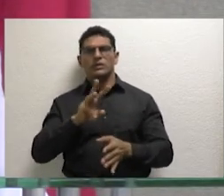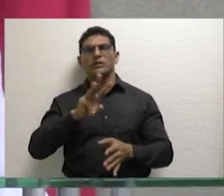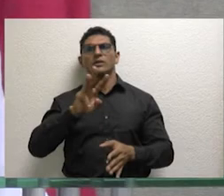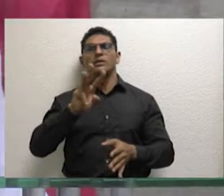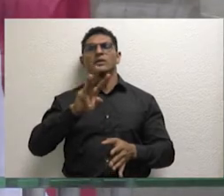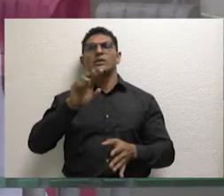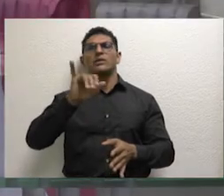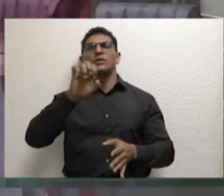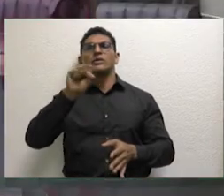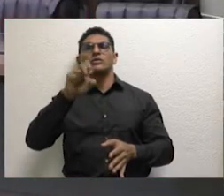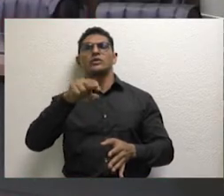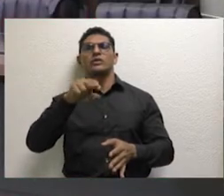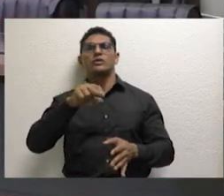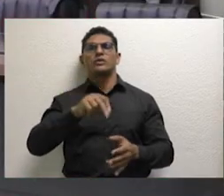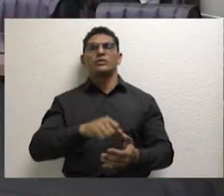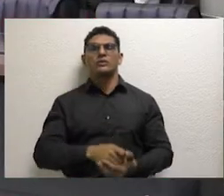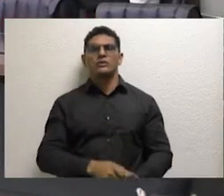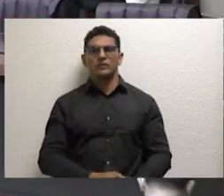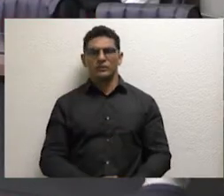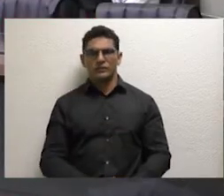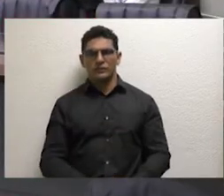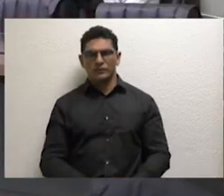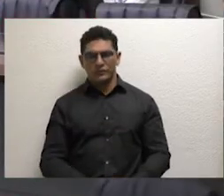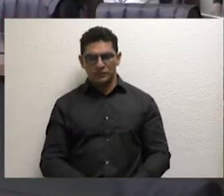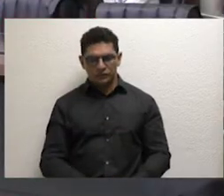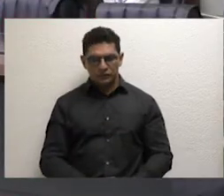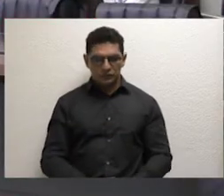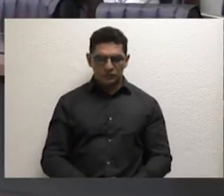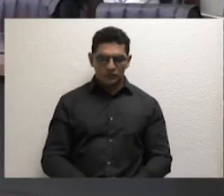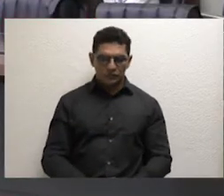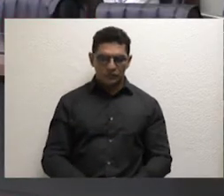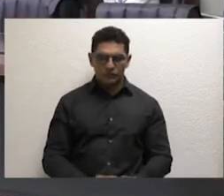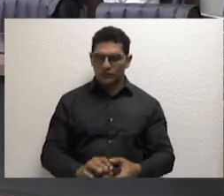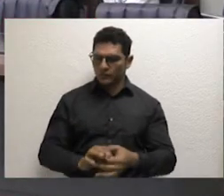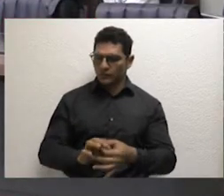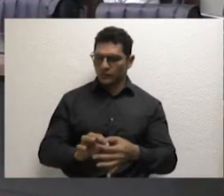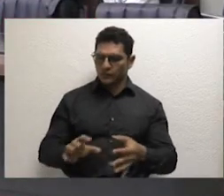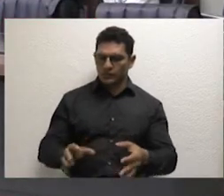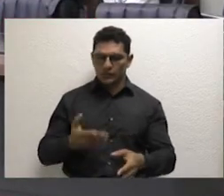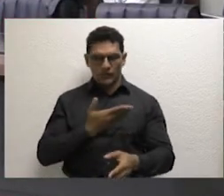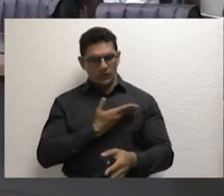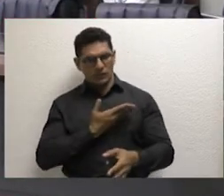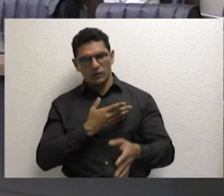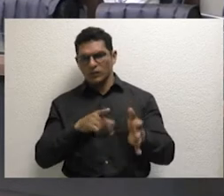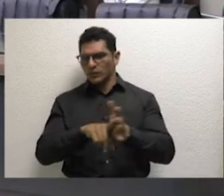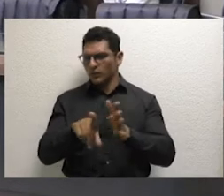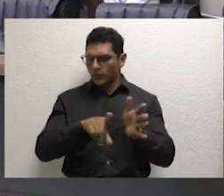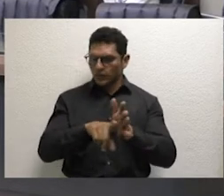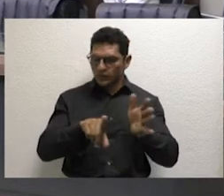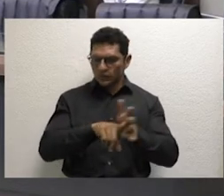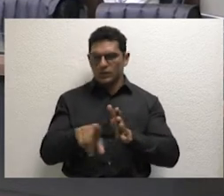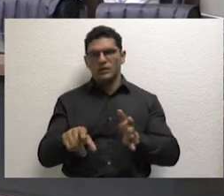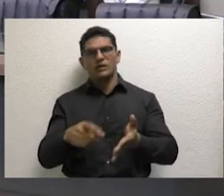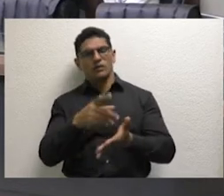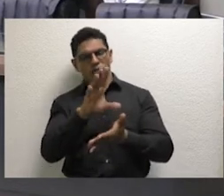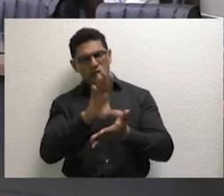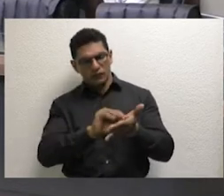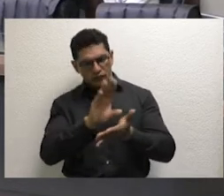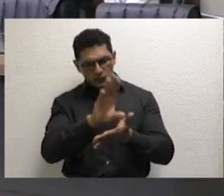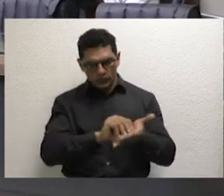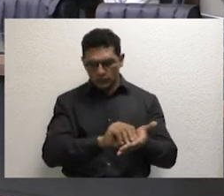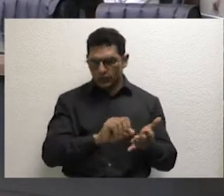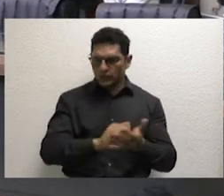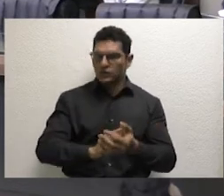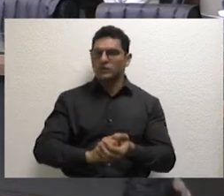senta aqui conosco na mesa fica mais à vontade os colegas vão participando vão anotando e